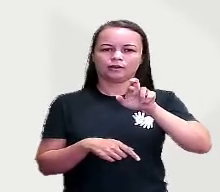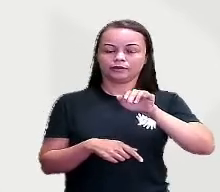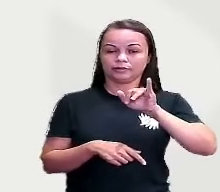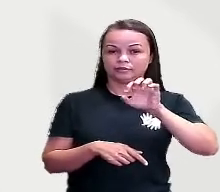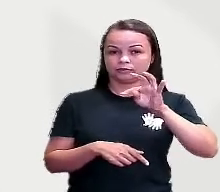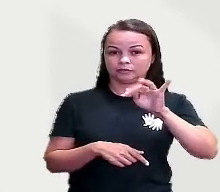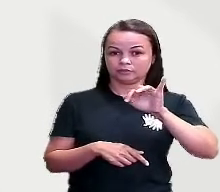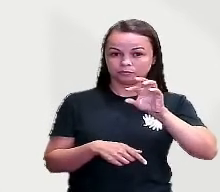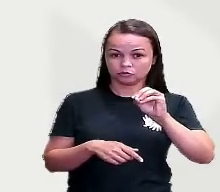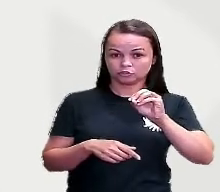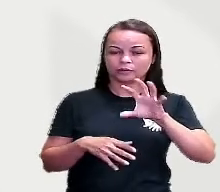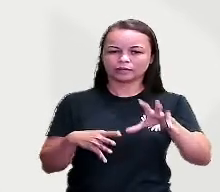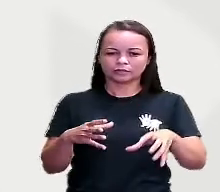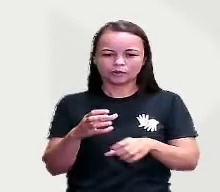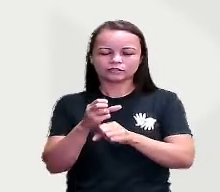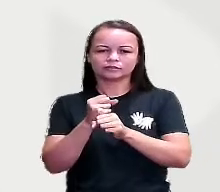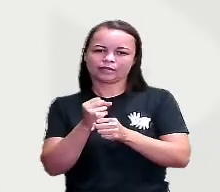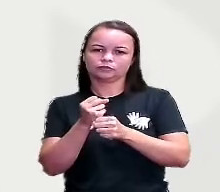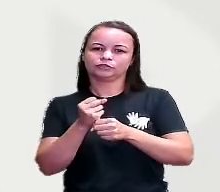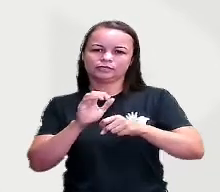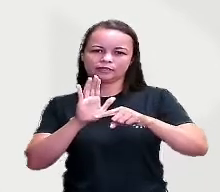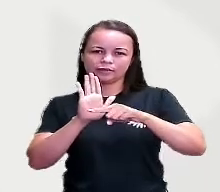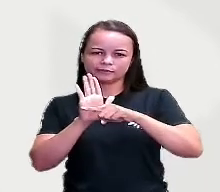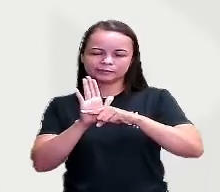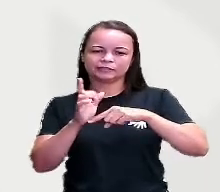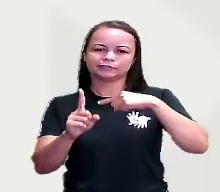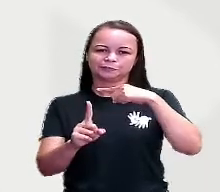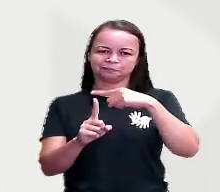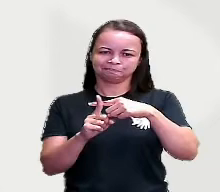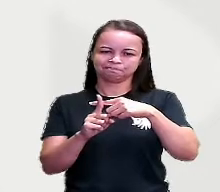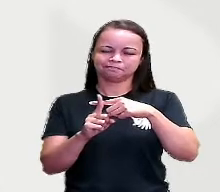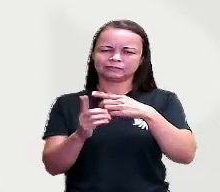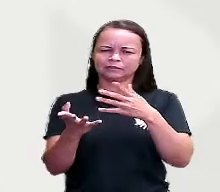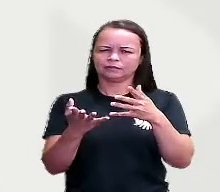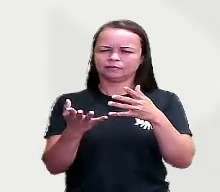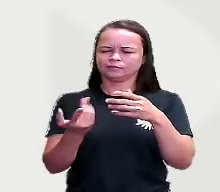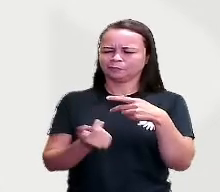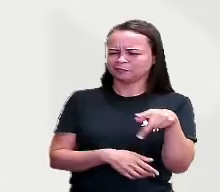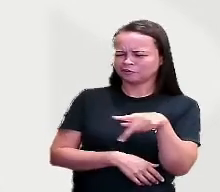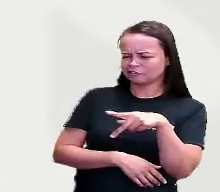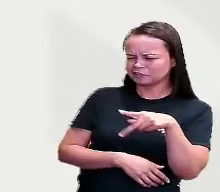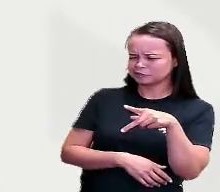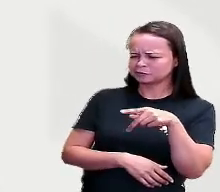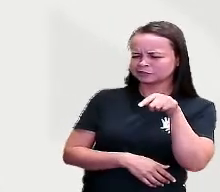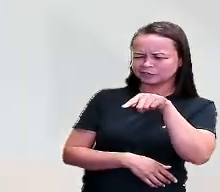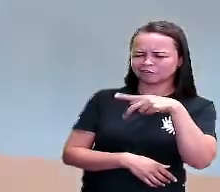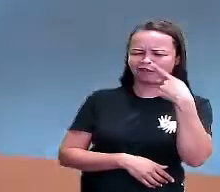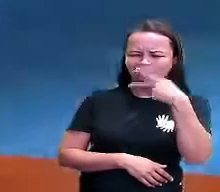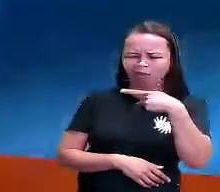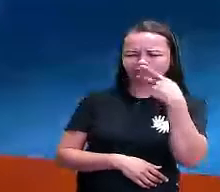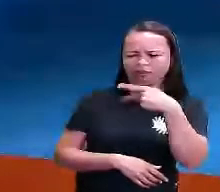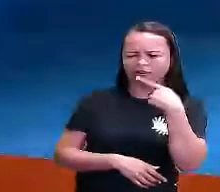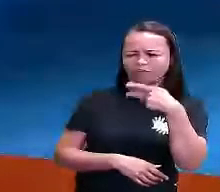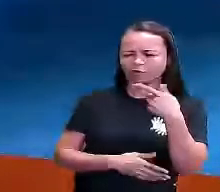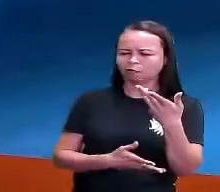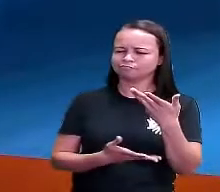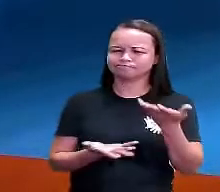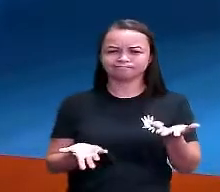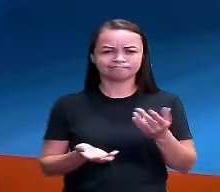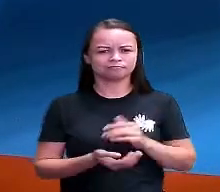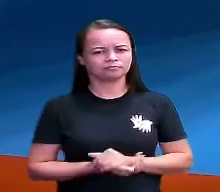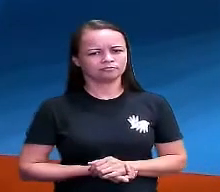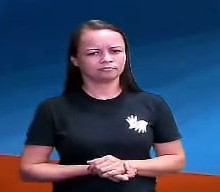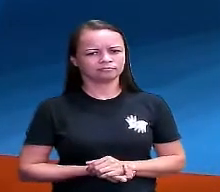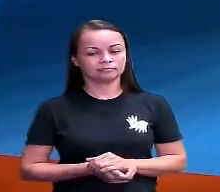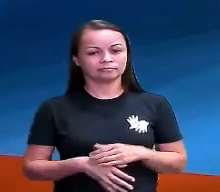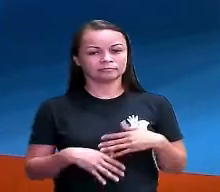de adição e subtração. Eita, professora, a senhora está falando, hein? E aí, qual